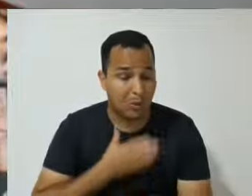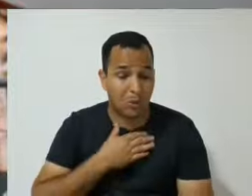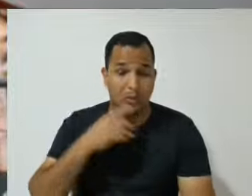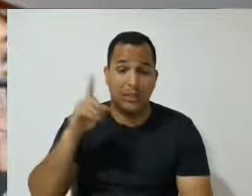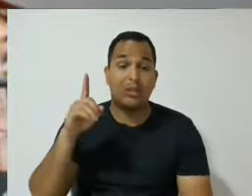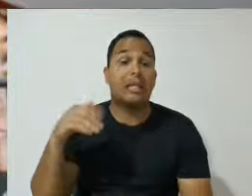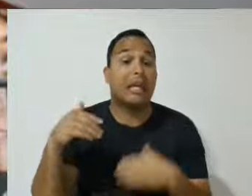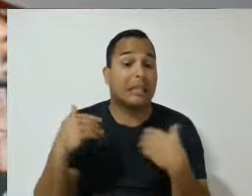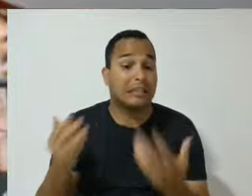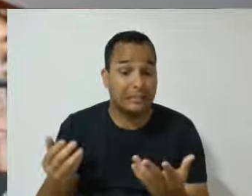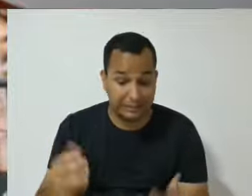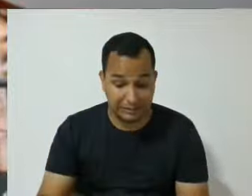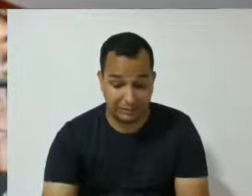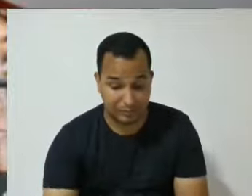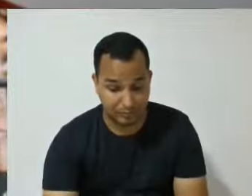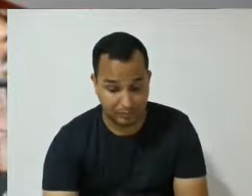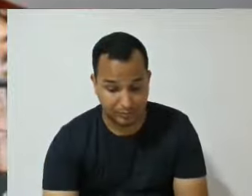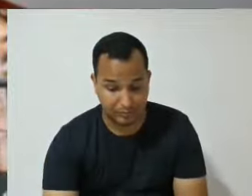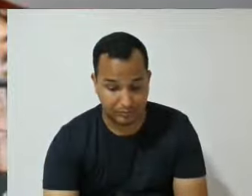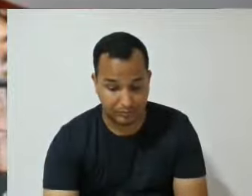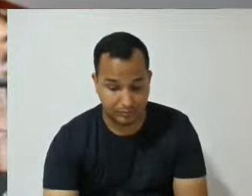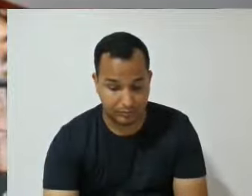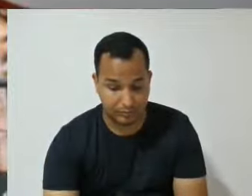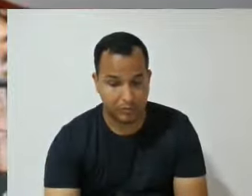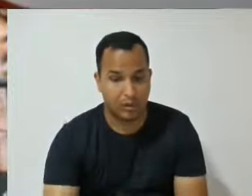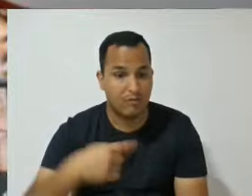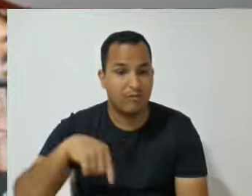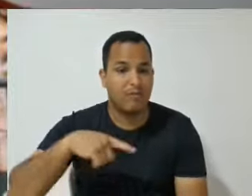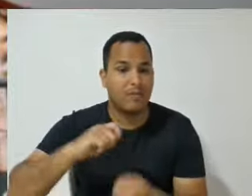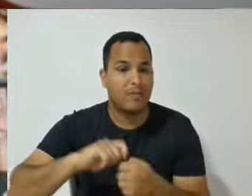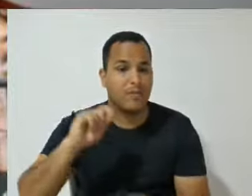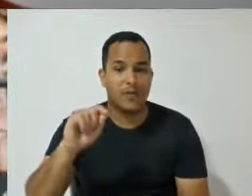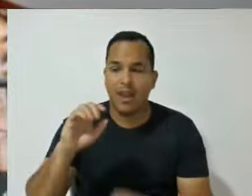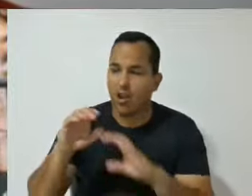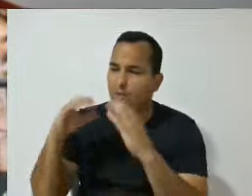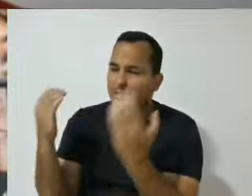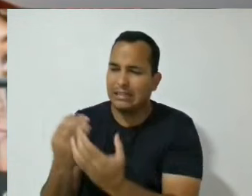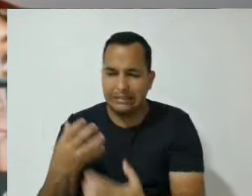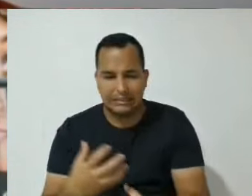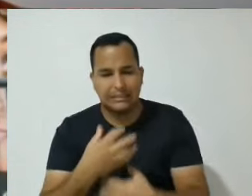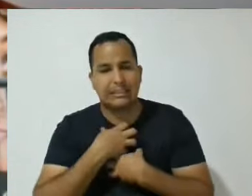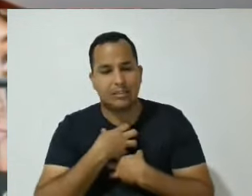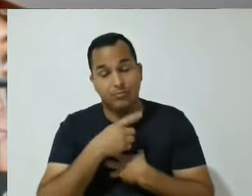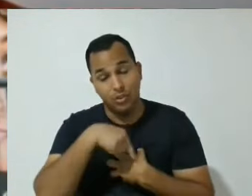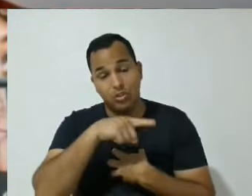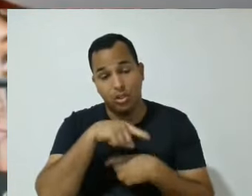agora? Né? Então, a comunidade sentiu muito, e nós também.